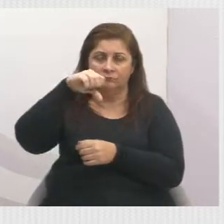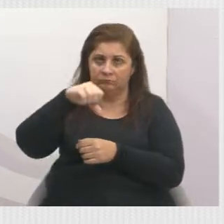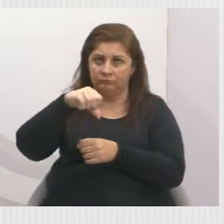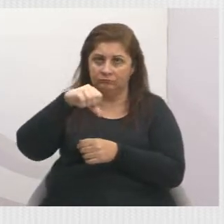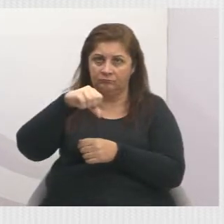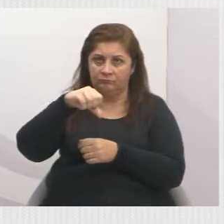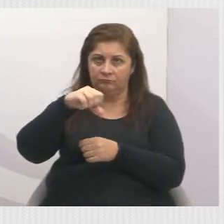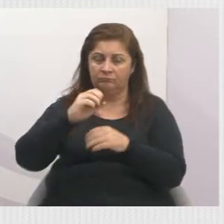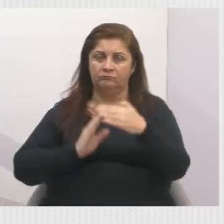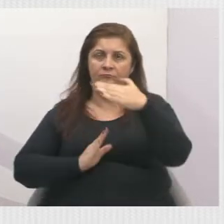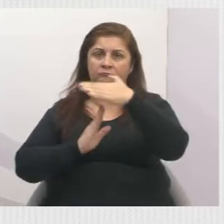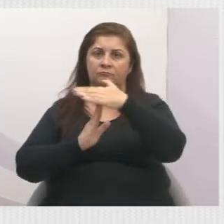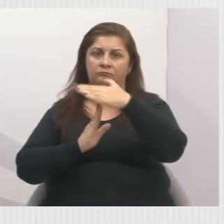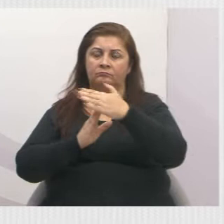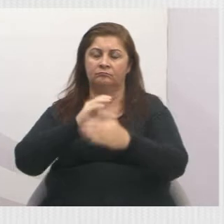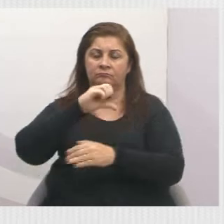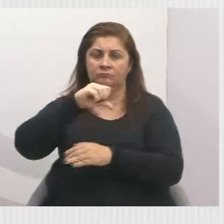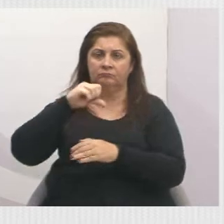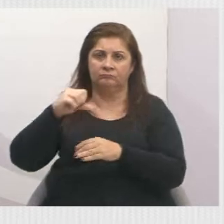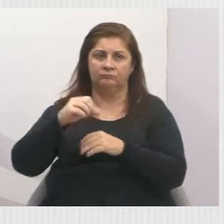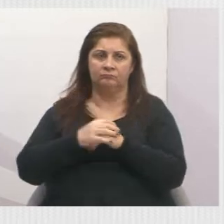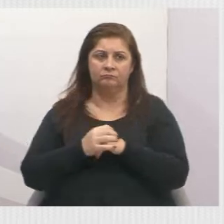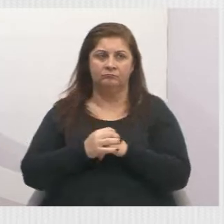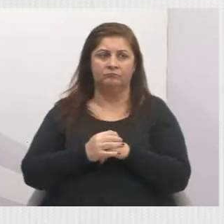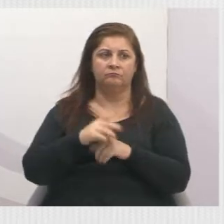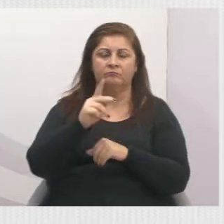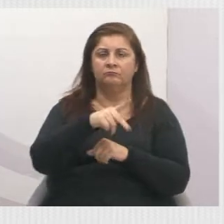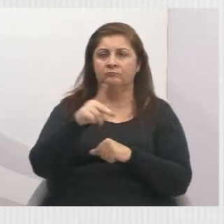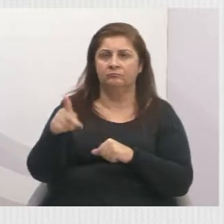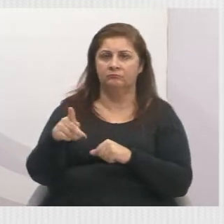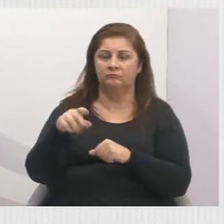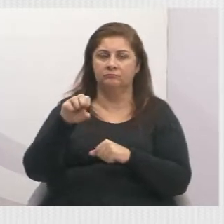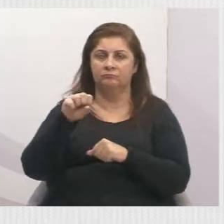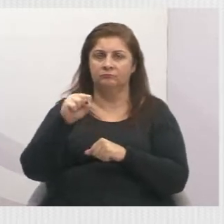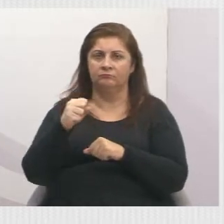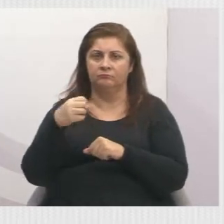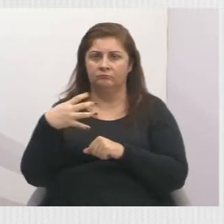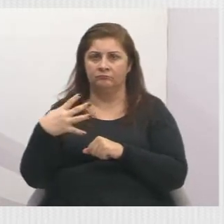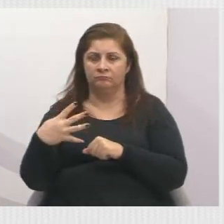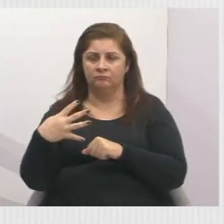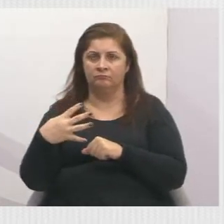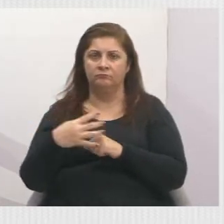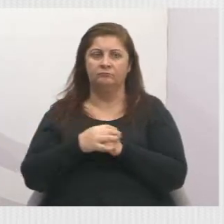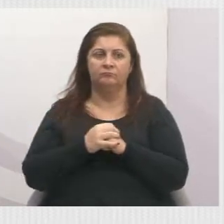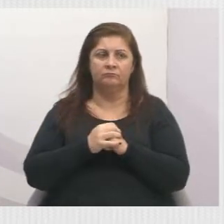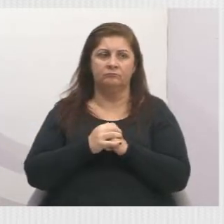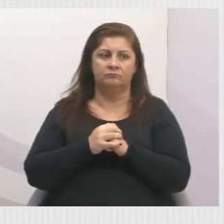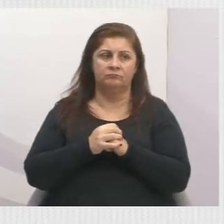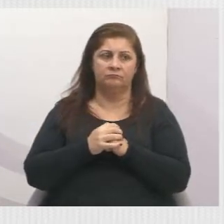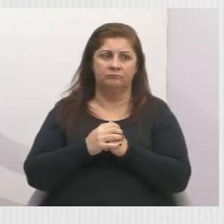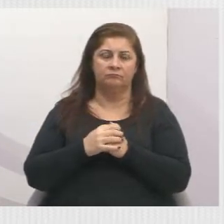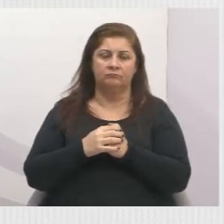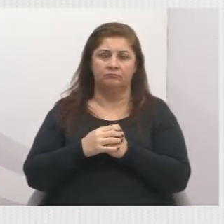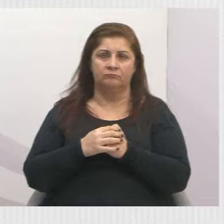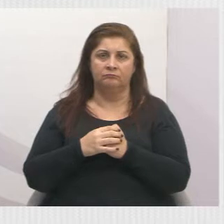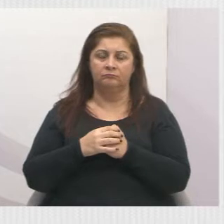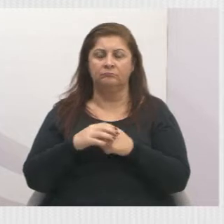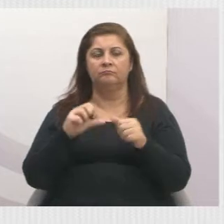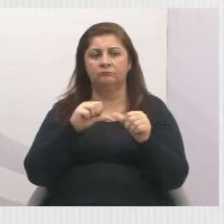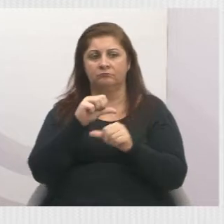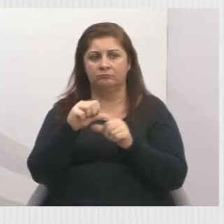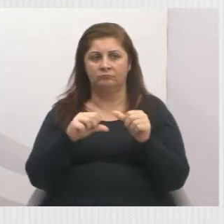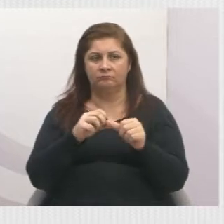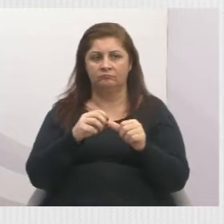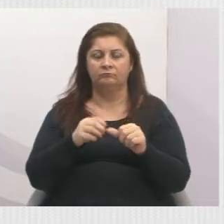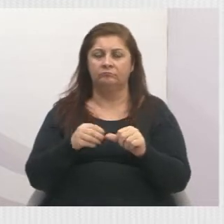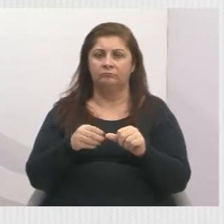89 e no máximo 99, e para os professores 84 e 94. Fizemos uma alteração